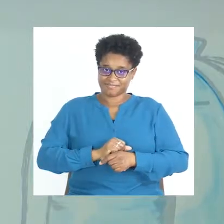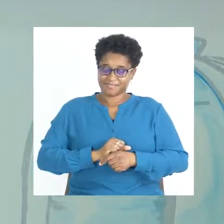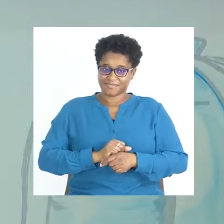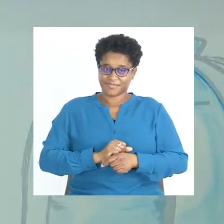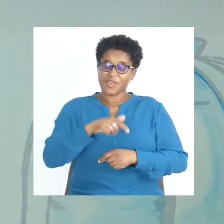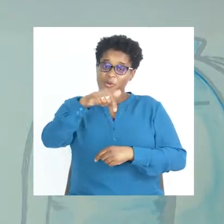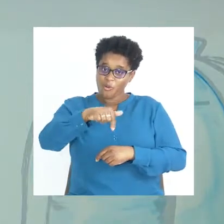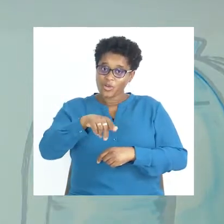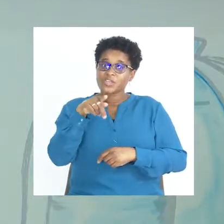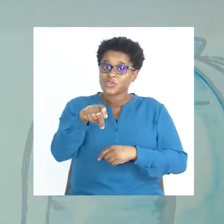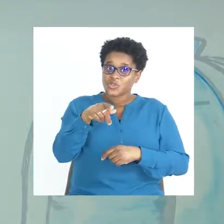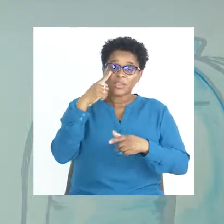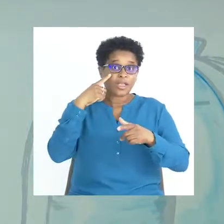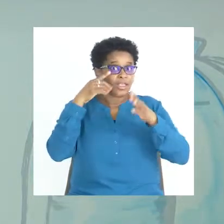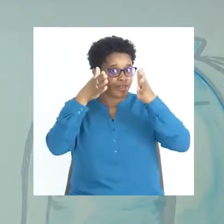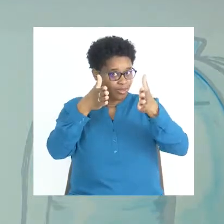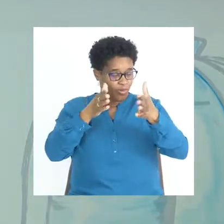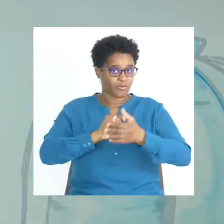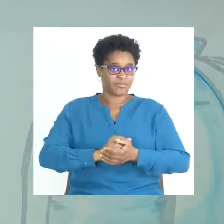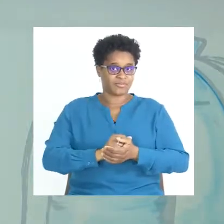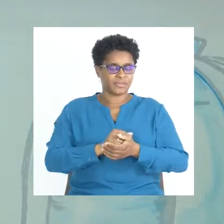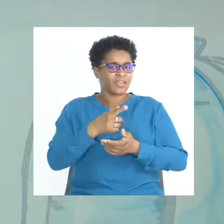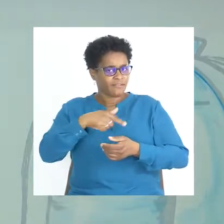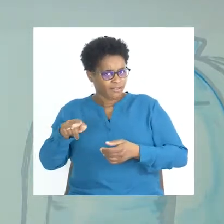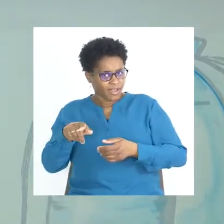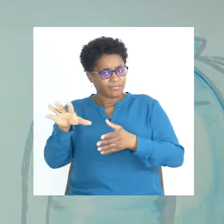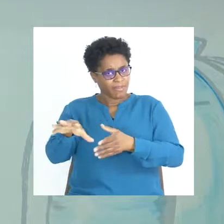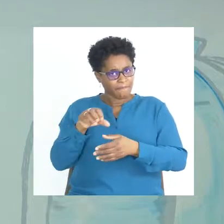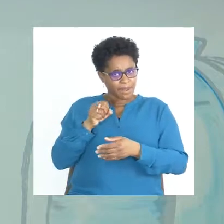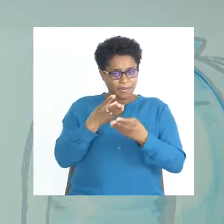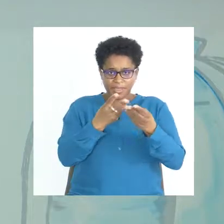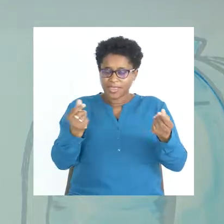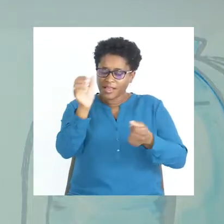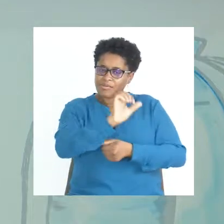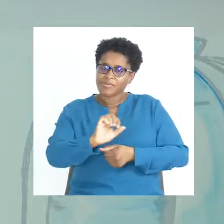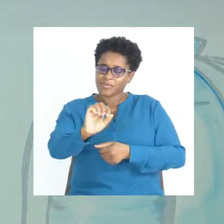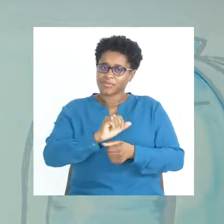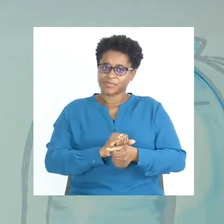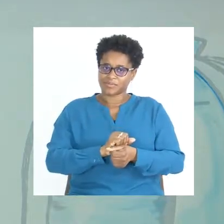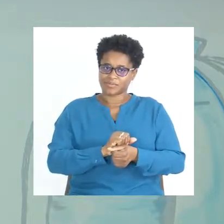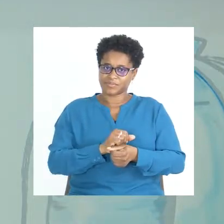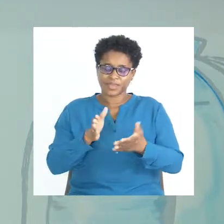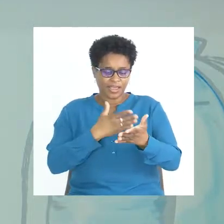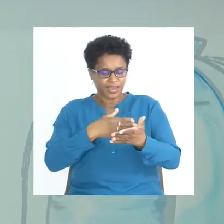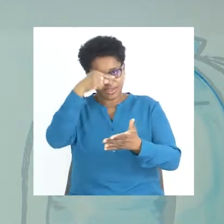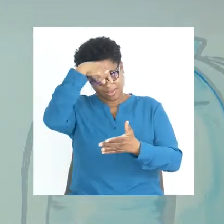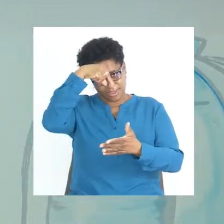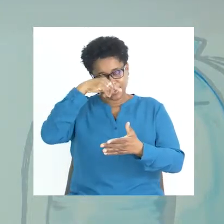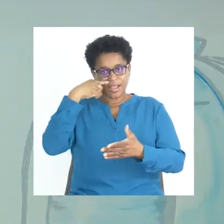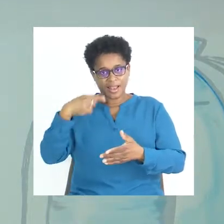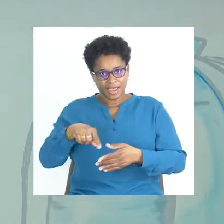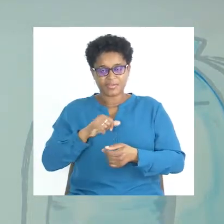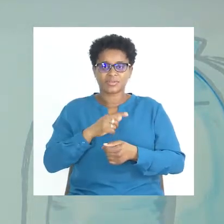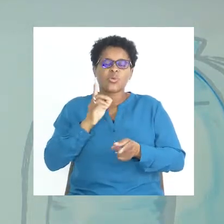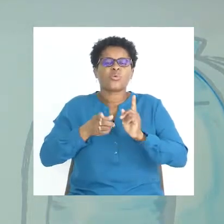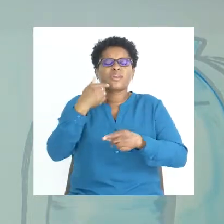portuguesa e hoje vais ter muita atenção. Vá pegar o teu material, o teu caderno, uma caneta